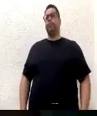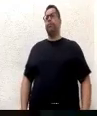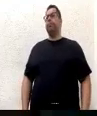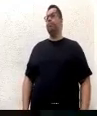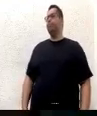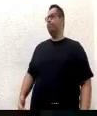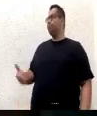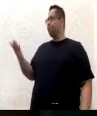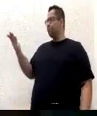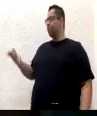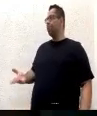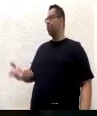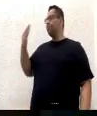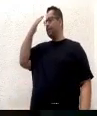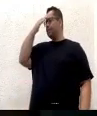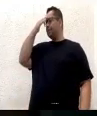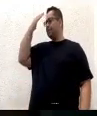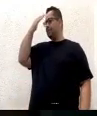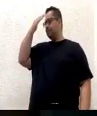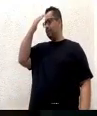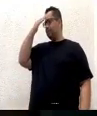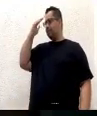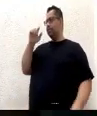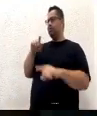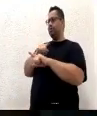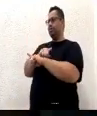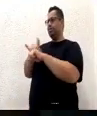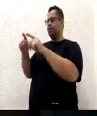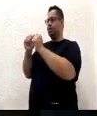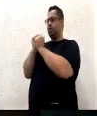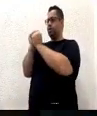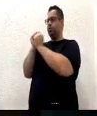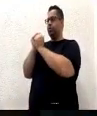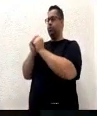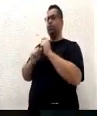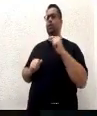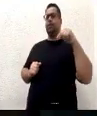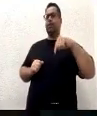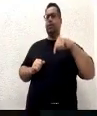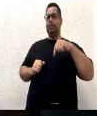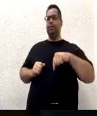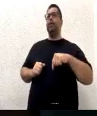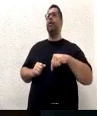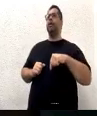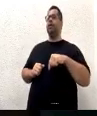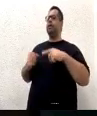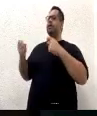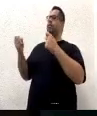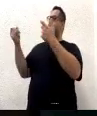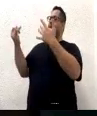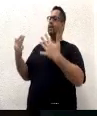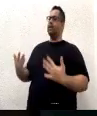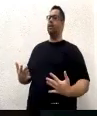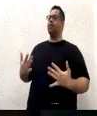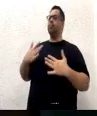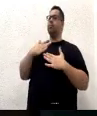muito gratos por vocês estarem aqui hoje, né, participando e explicando, né,